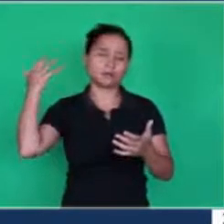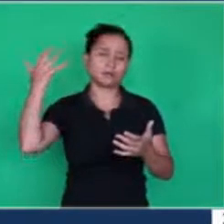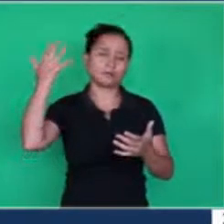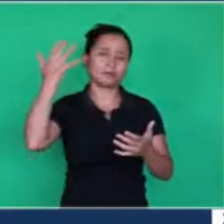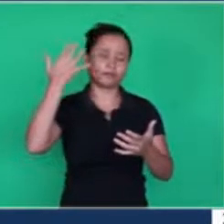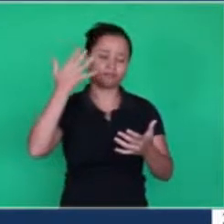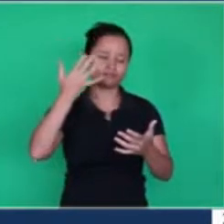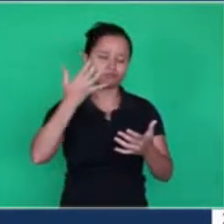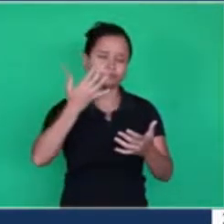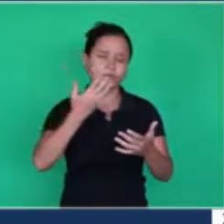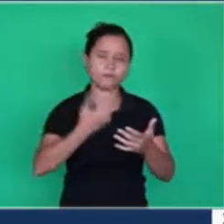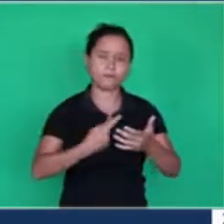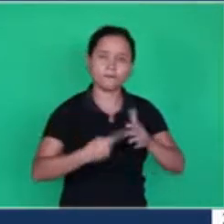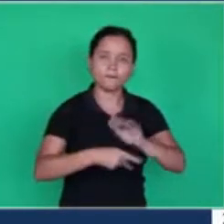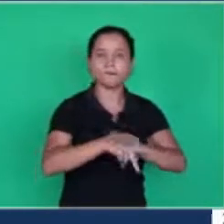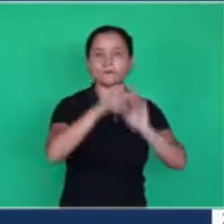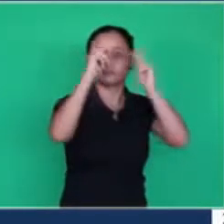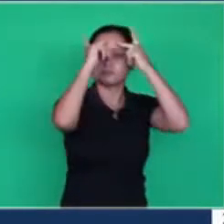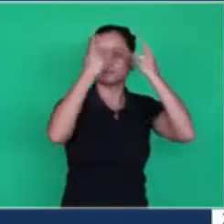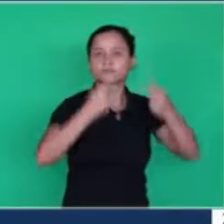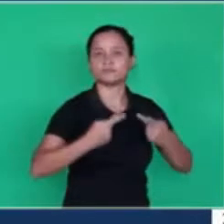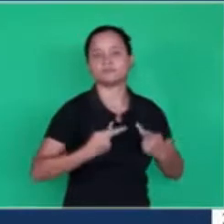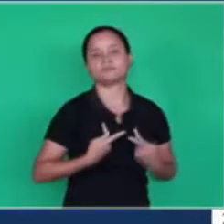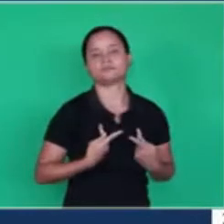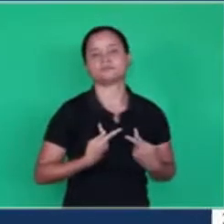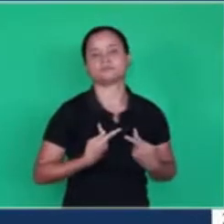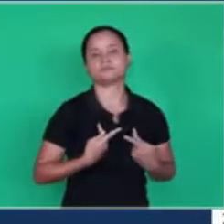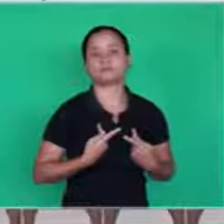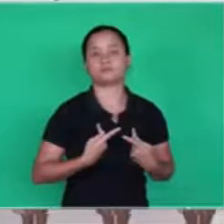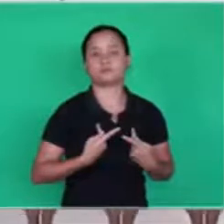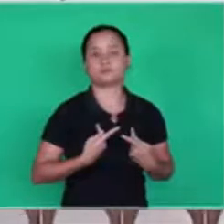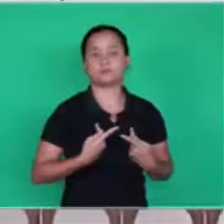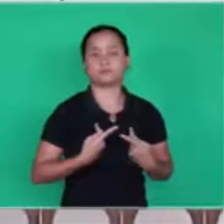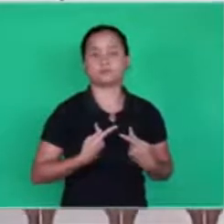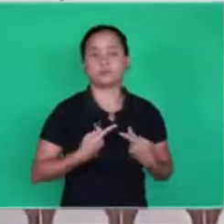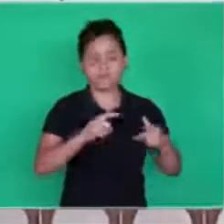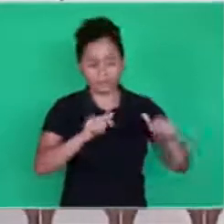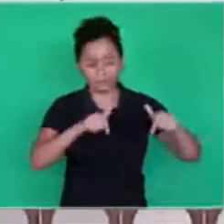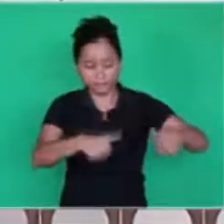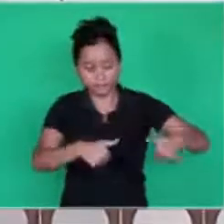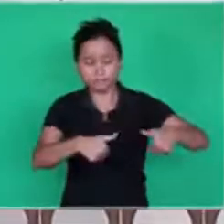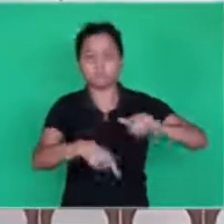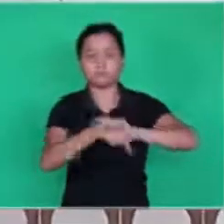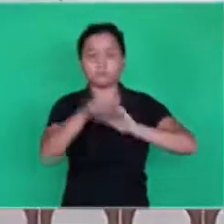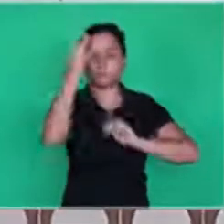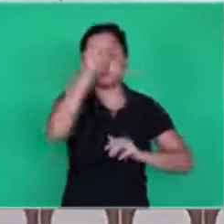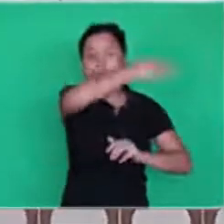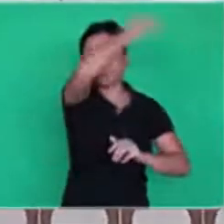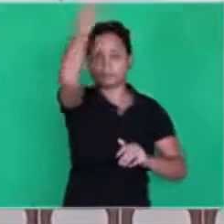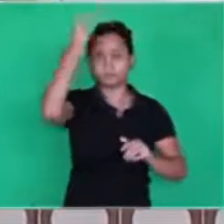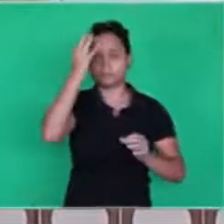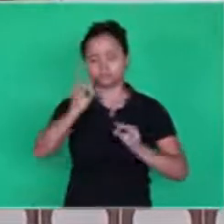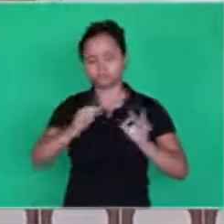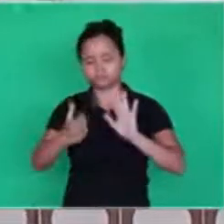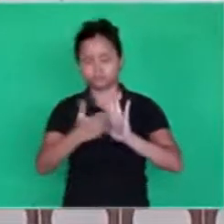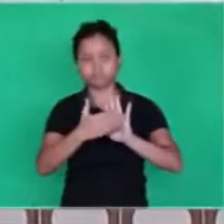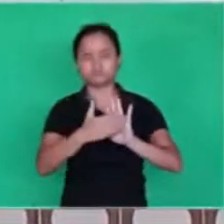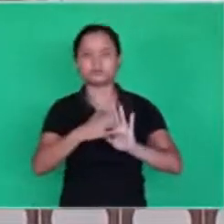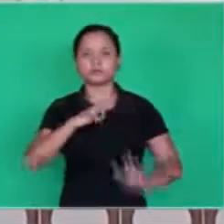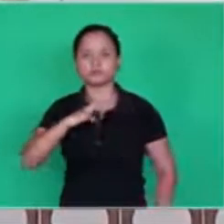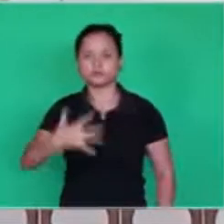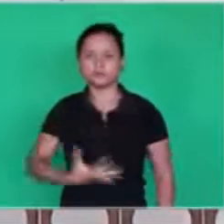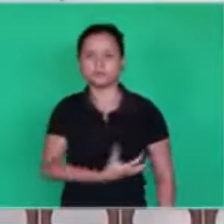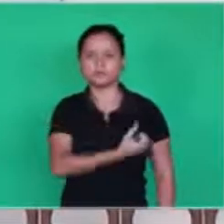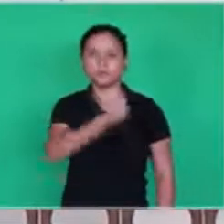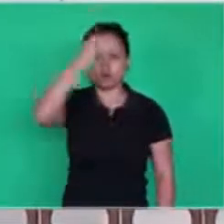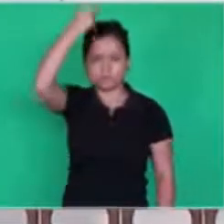uma carga explosiva. Essa ação do Espírito Santo no projeto de salvação, o